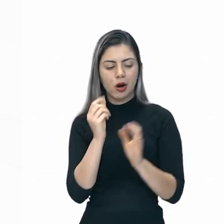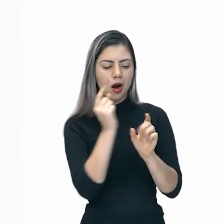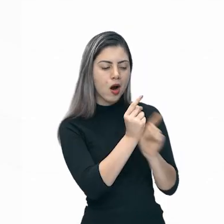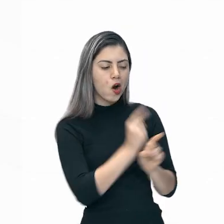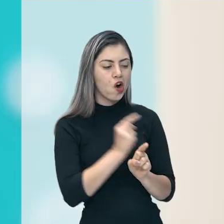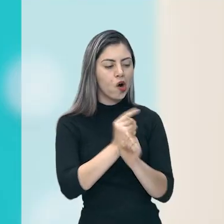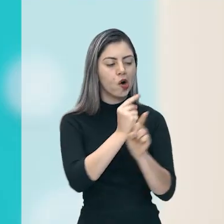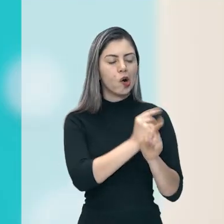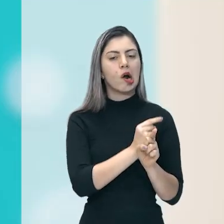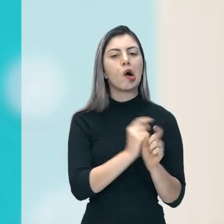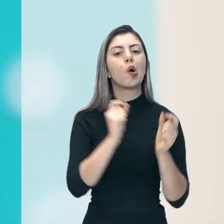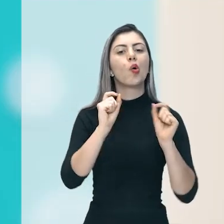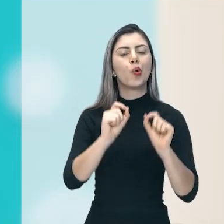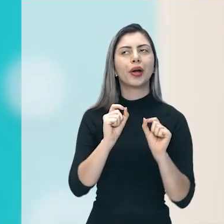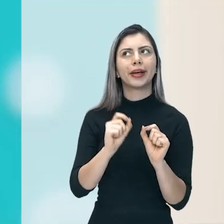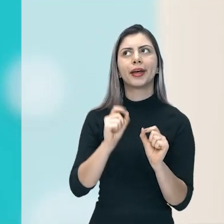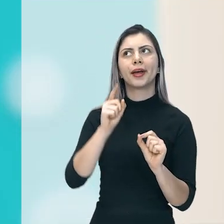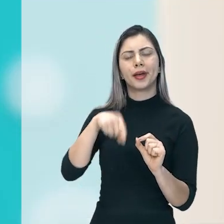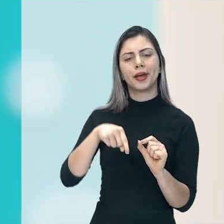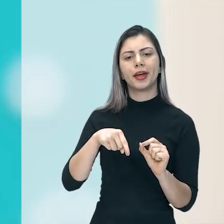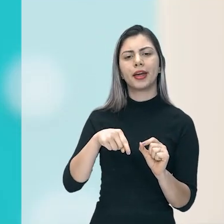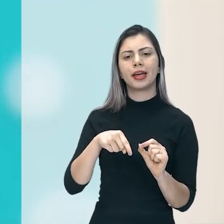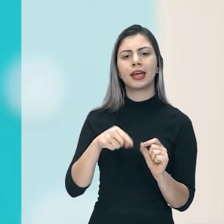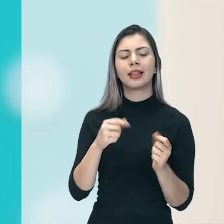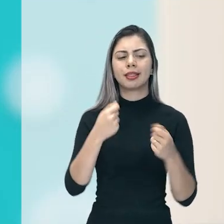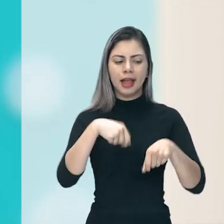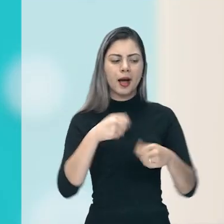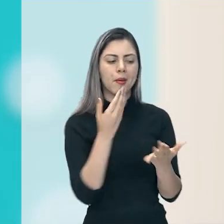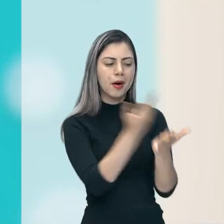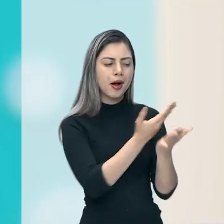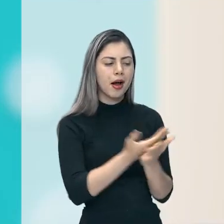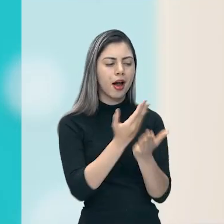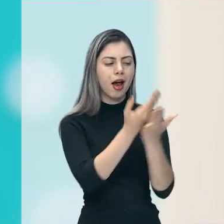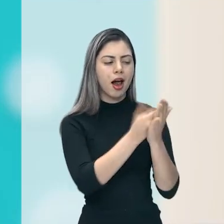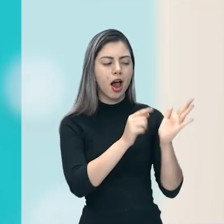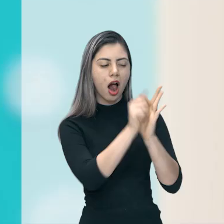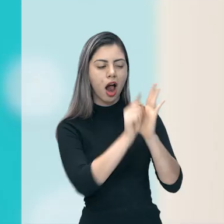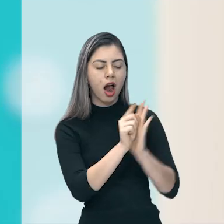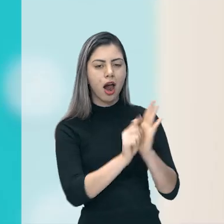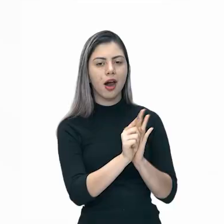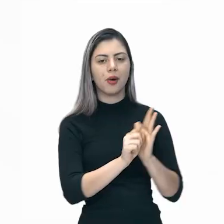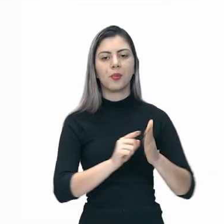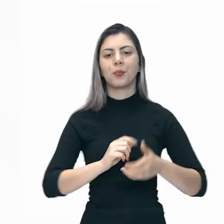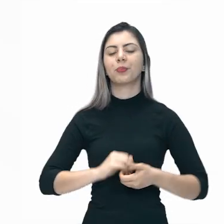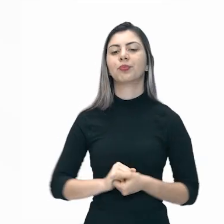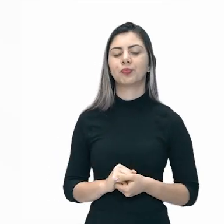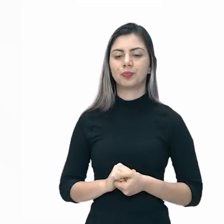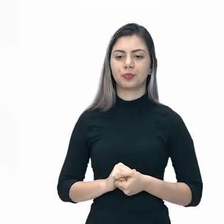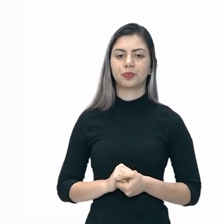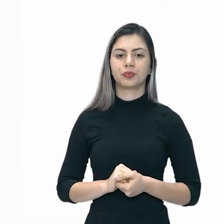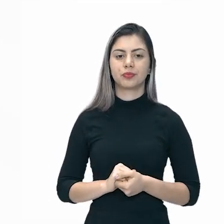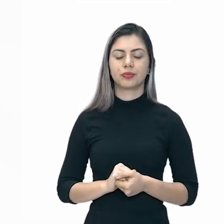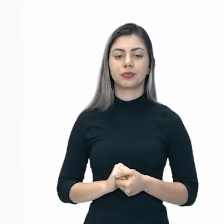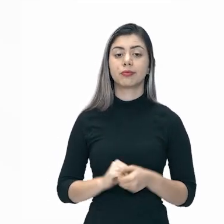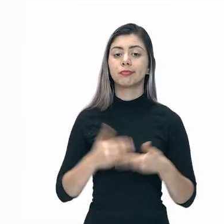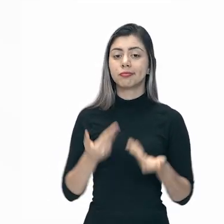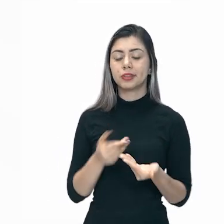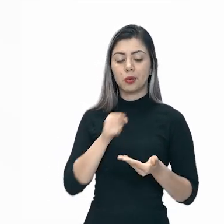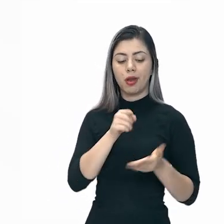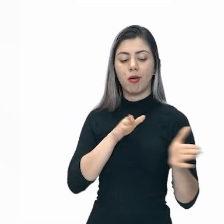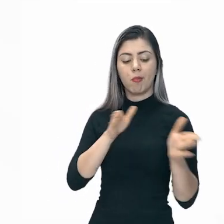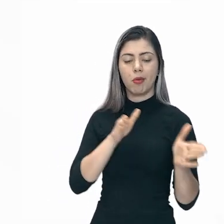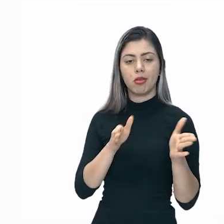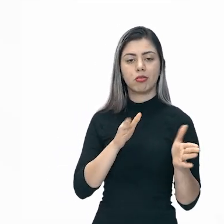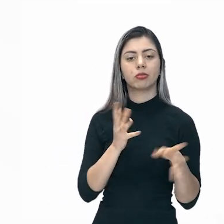como vamos dizer, estudo, certo? Então, continuando, a arte deste